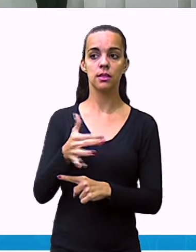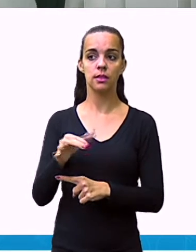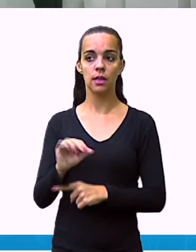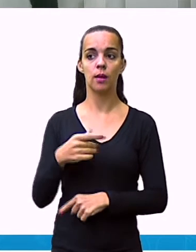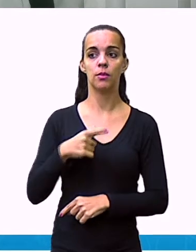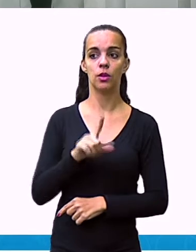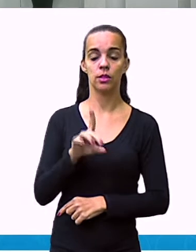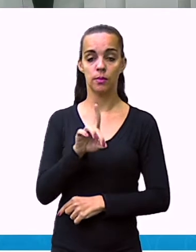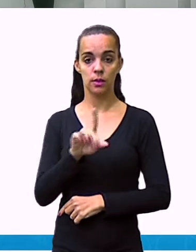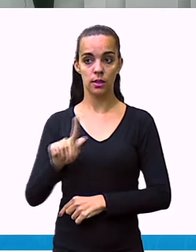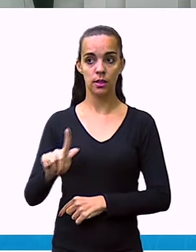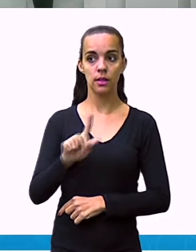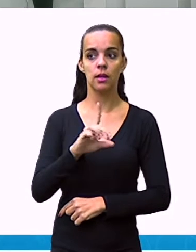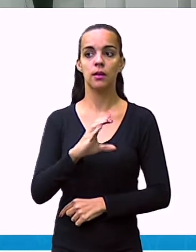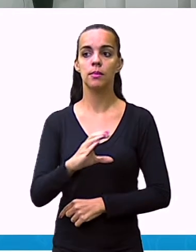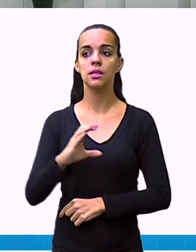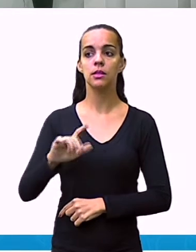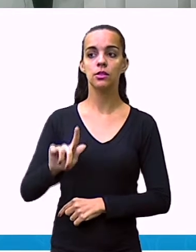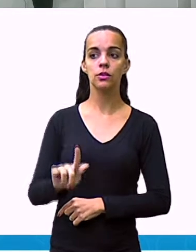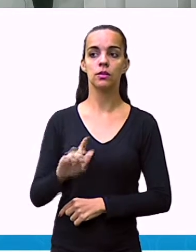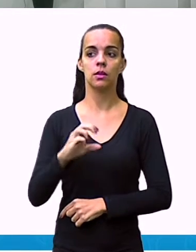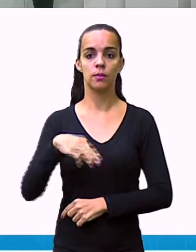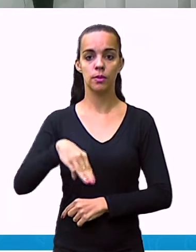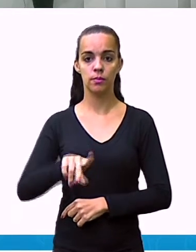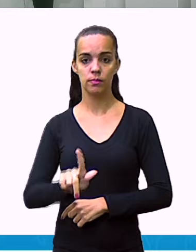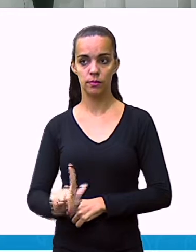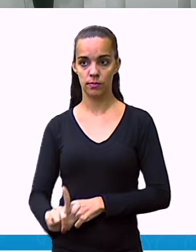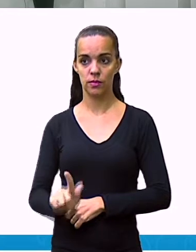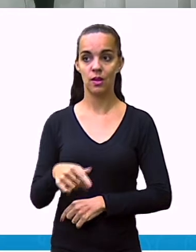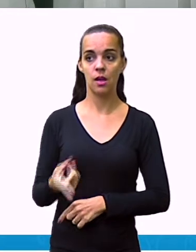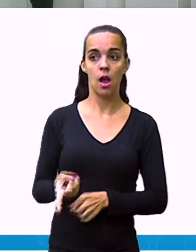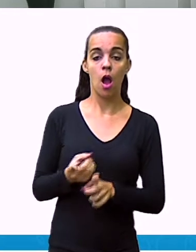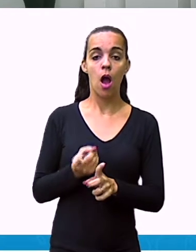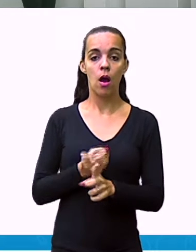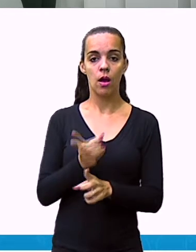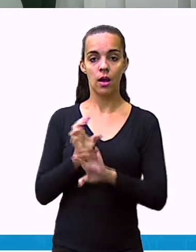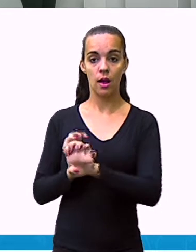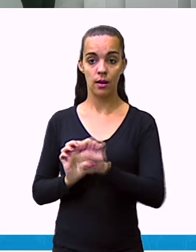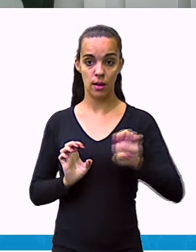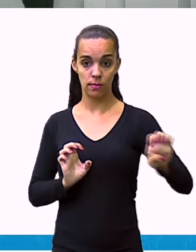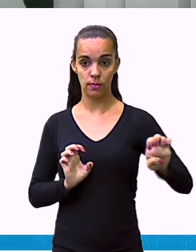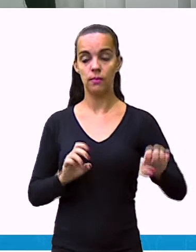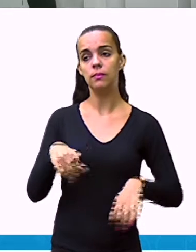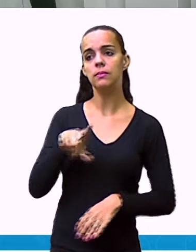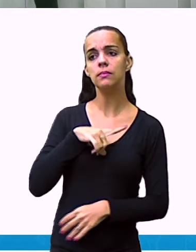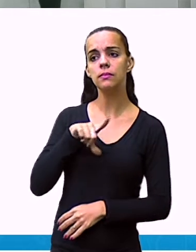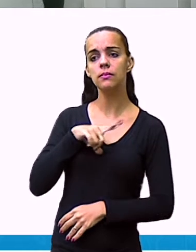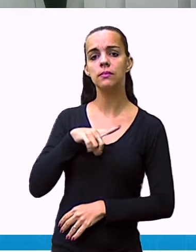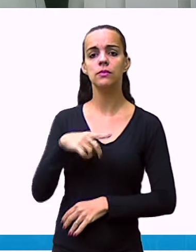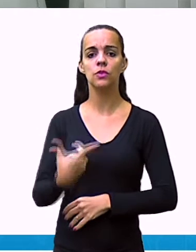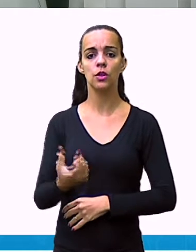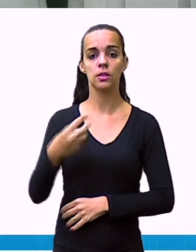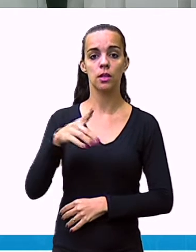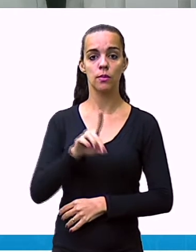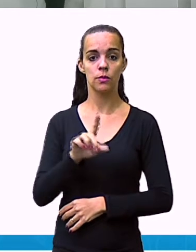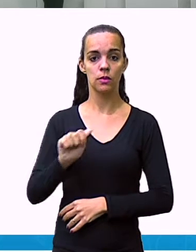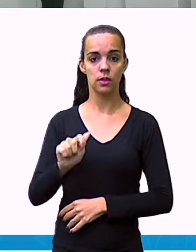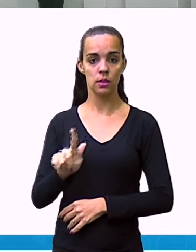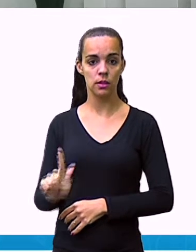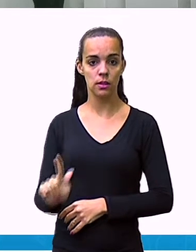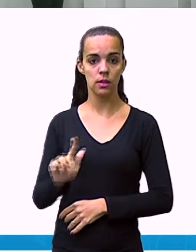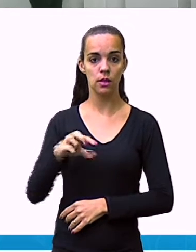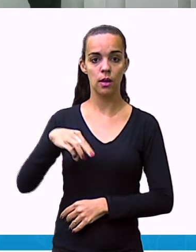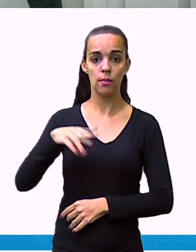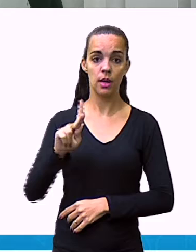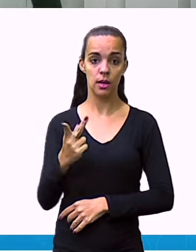MG a esquerda nós temos o decagrama hectograma e quilograma quê que isso aqui tá querendo dizer